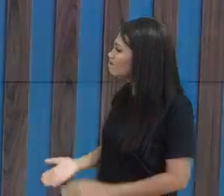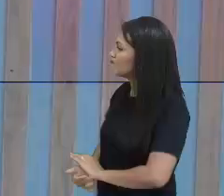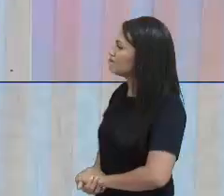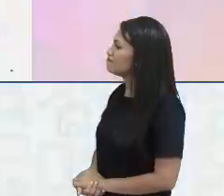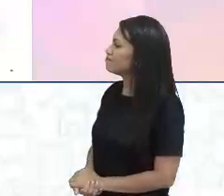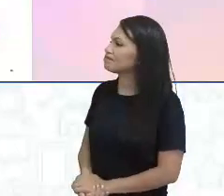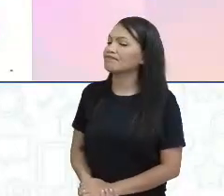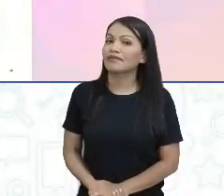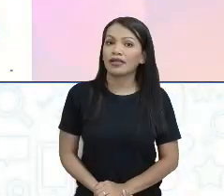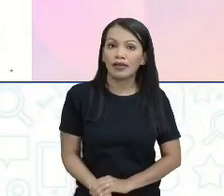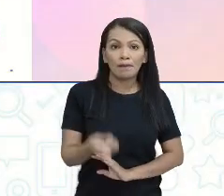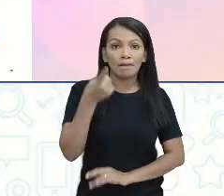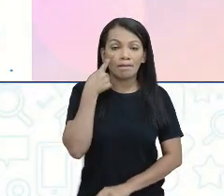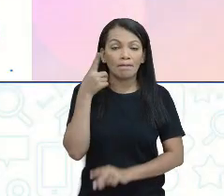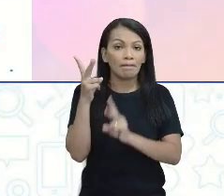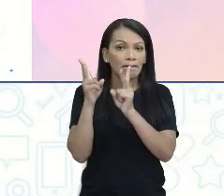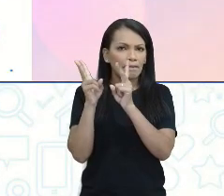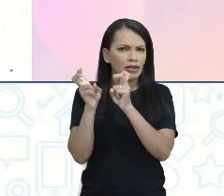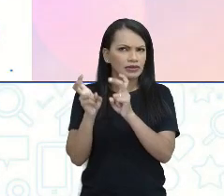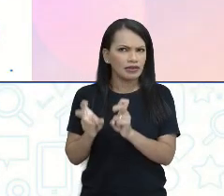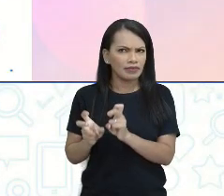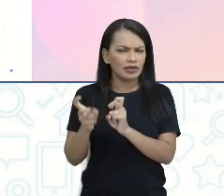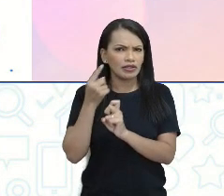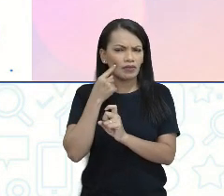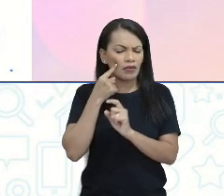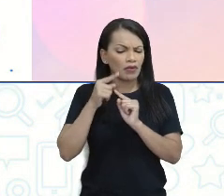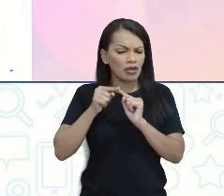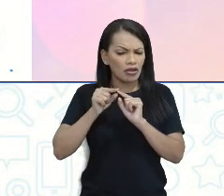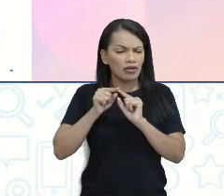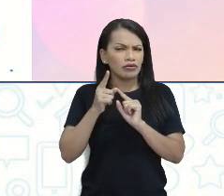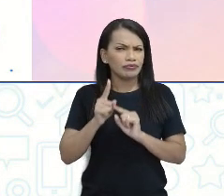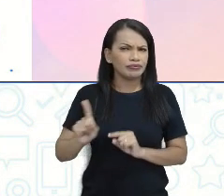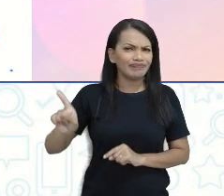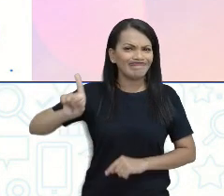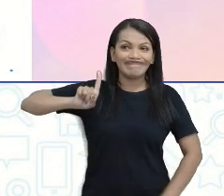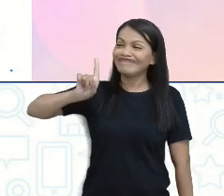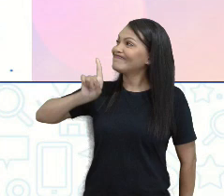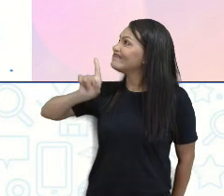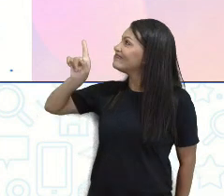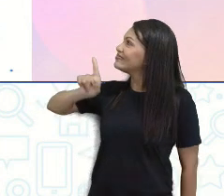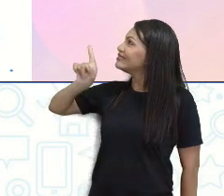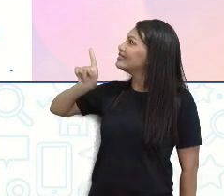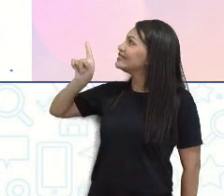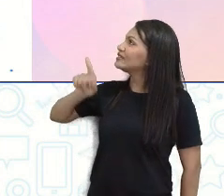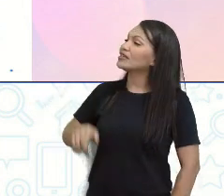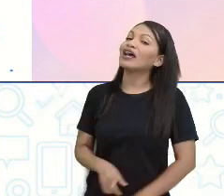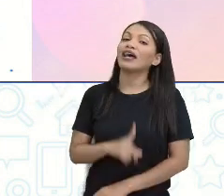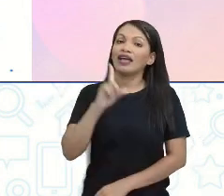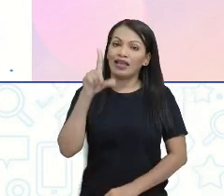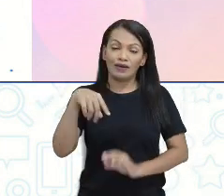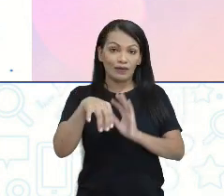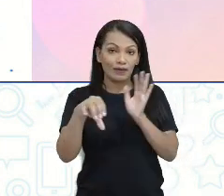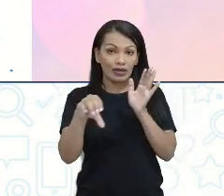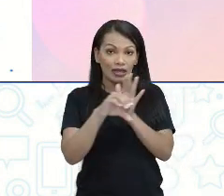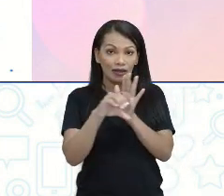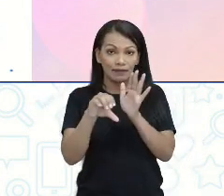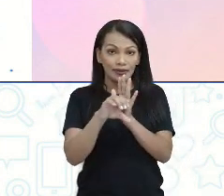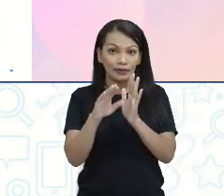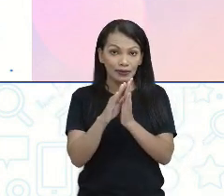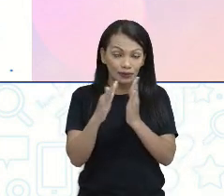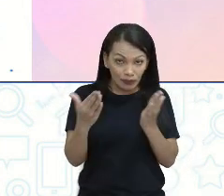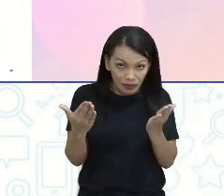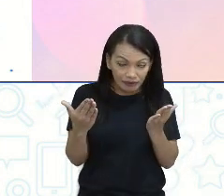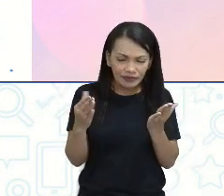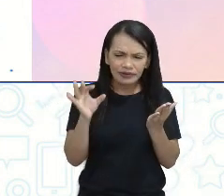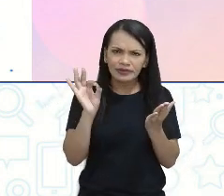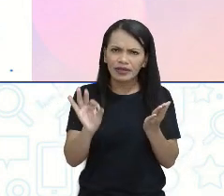observar espacialmente, coloquei uma seta bem grande. Ó, isso aqui é um capítulo de um livro, tá? E o